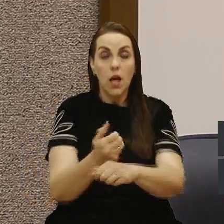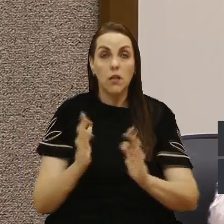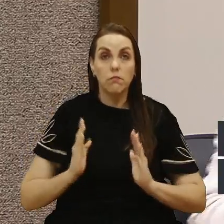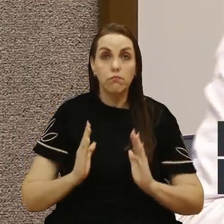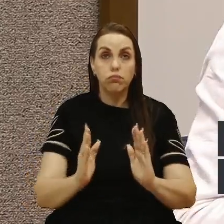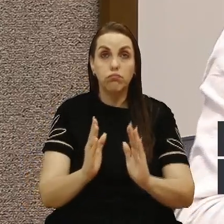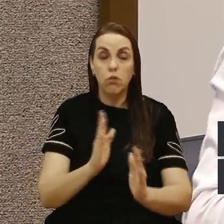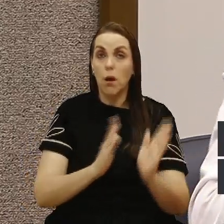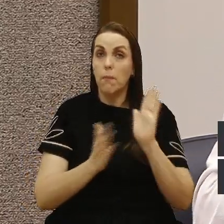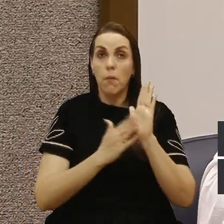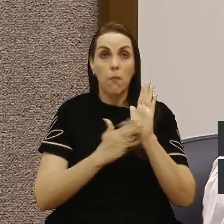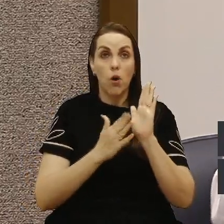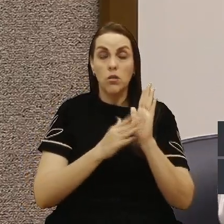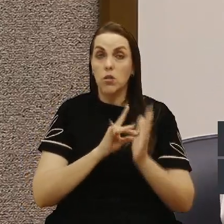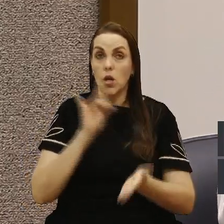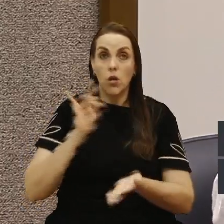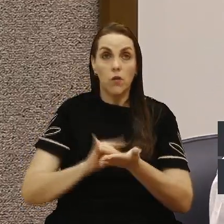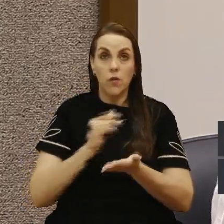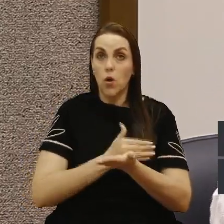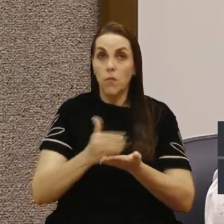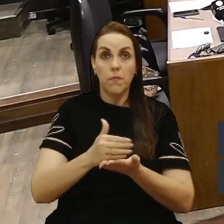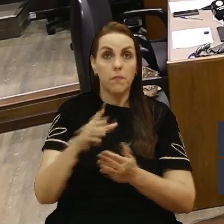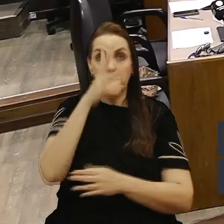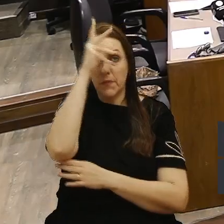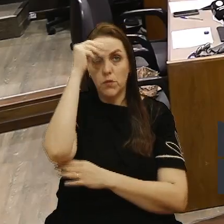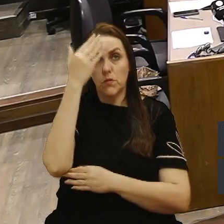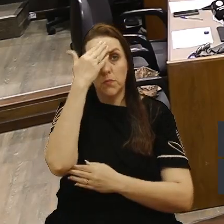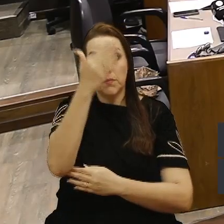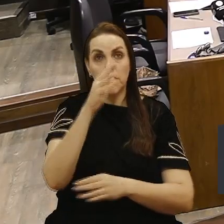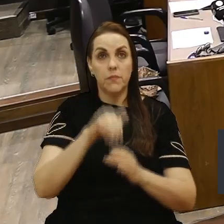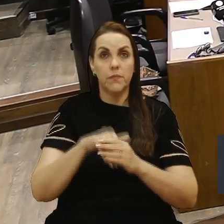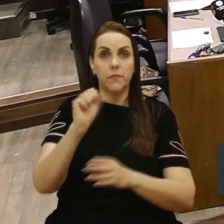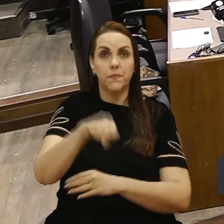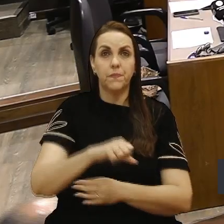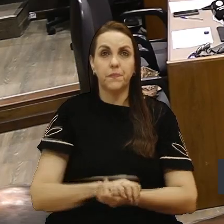original da prefeitura. Obrigado, vamos votar favorável. Obrigado, vereador Cláudio.